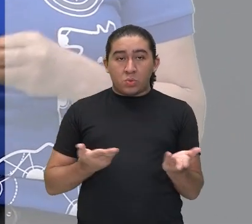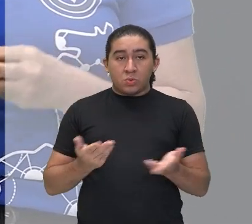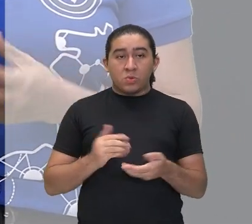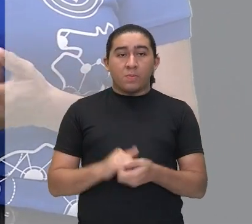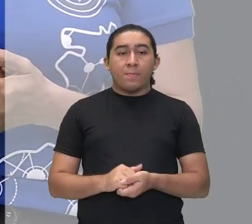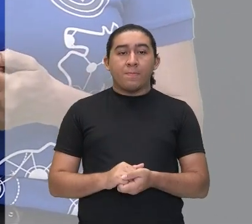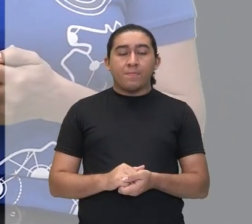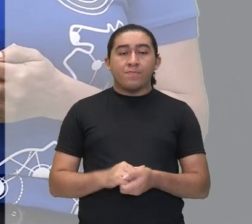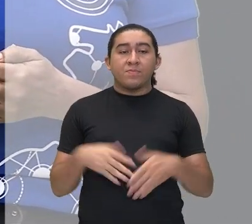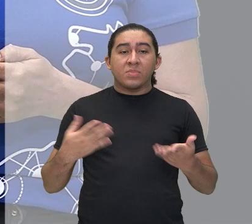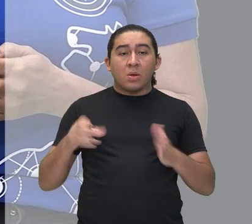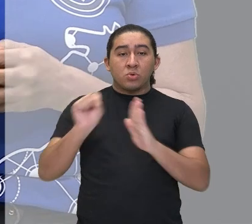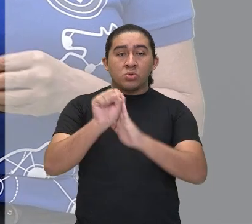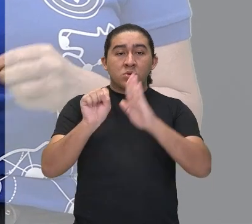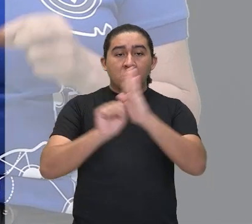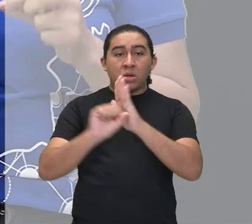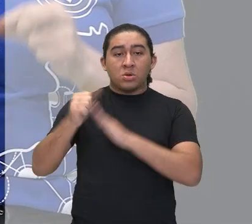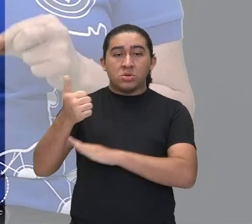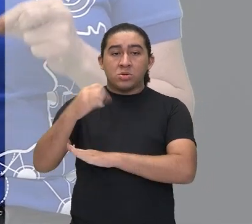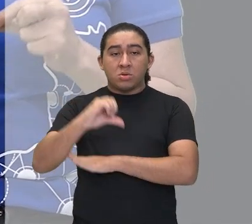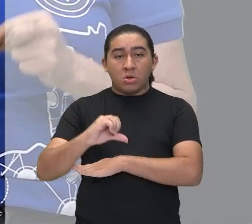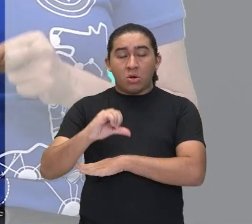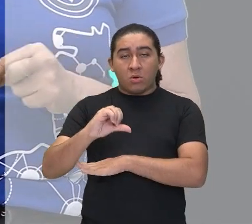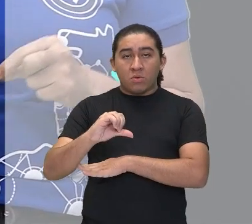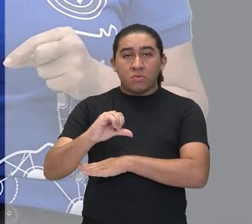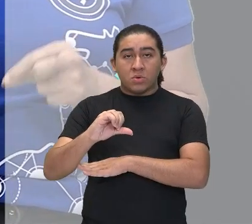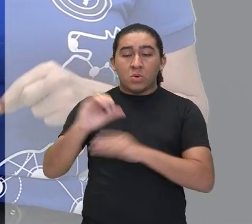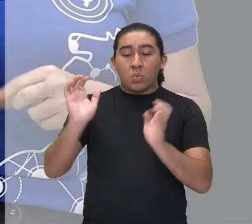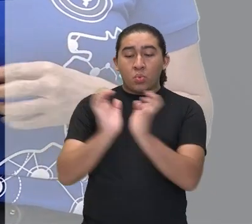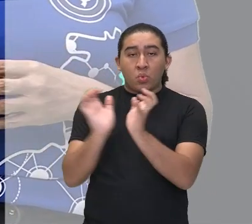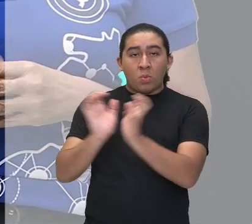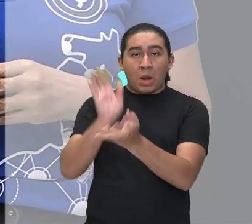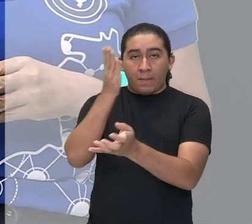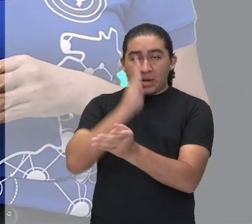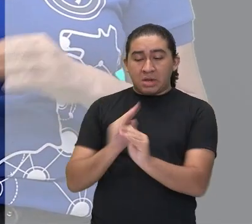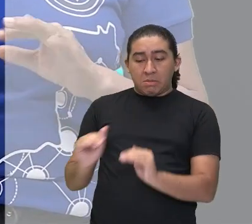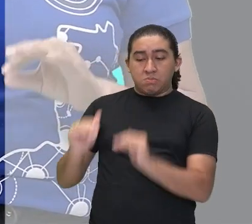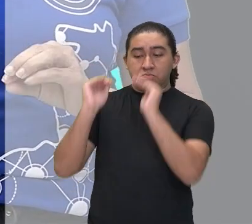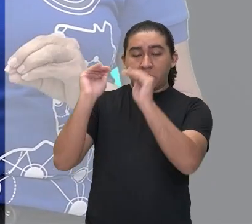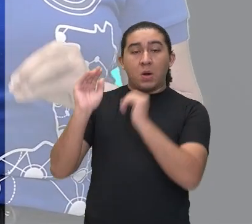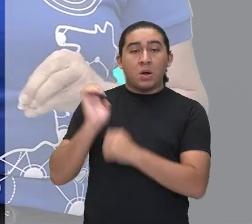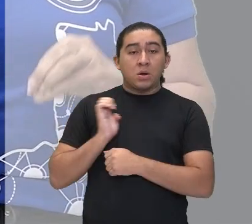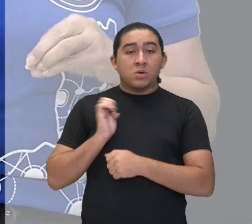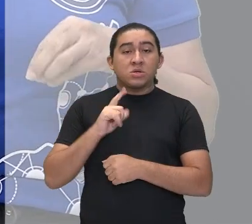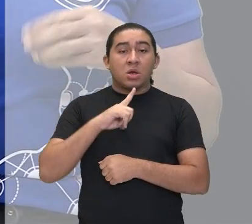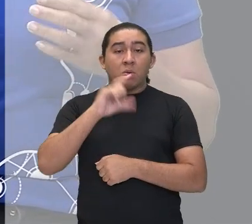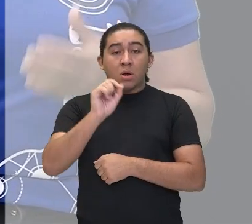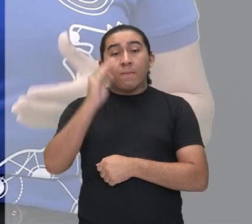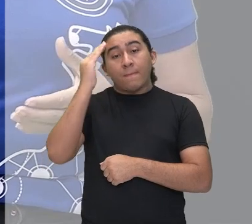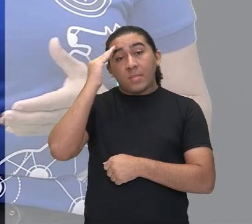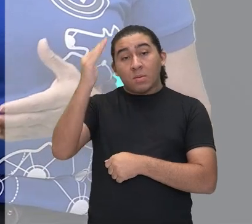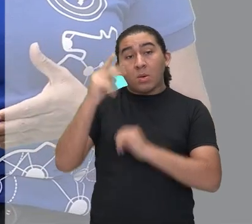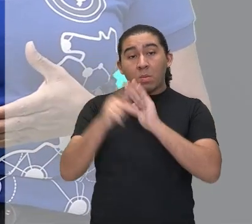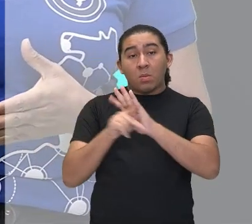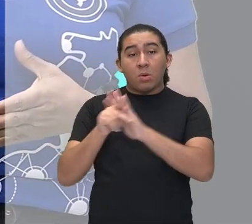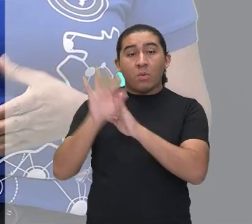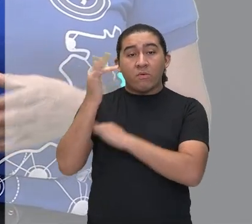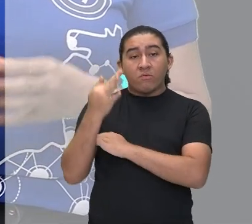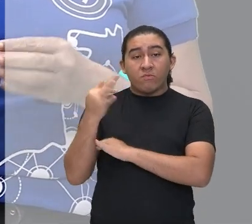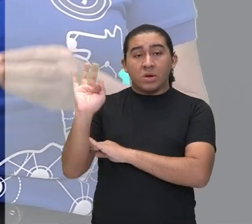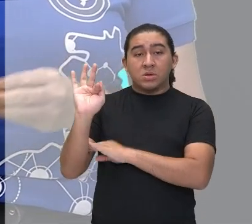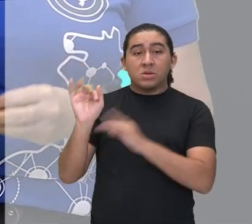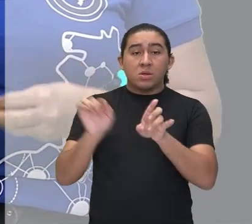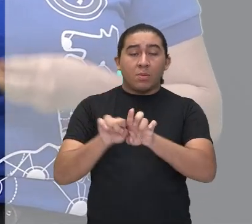desde o século XIX, a elite brasileira recebia principalmente, através da